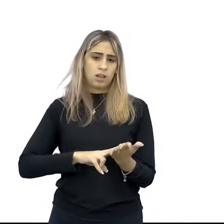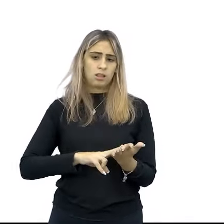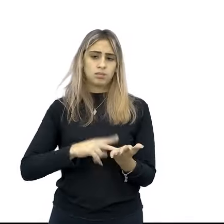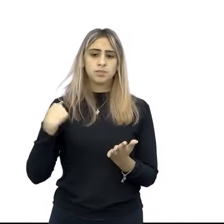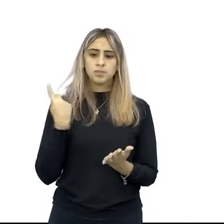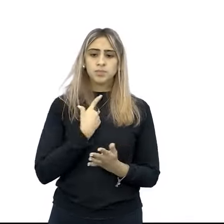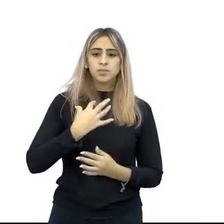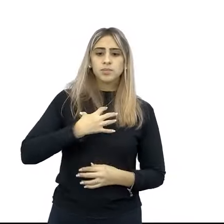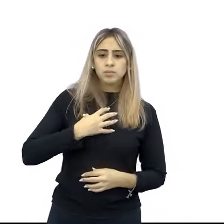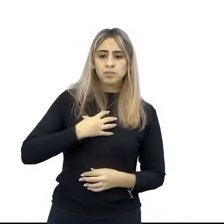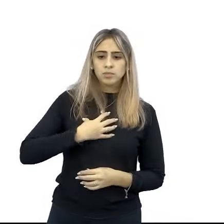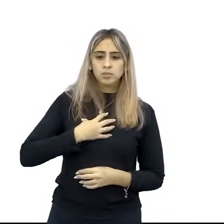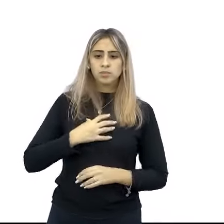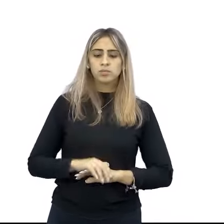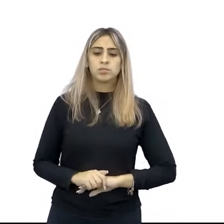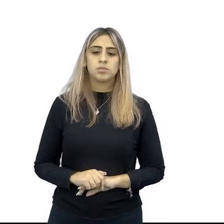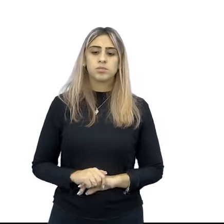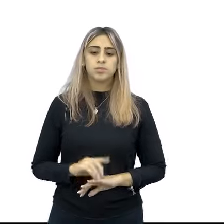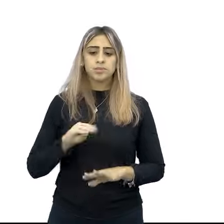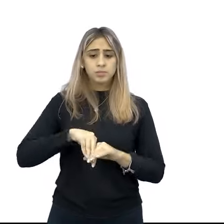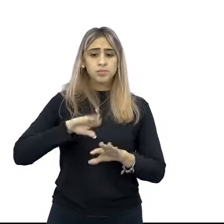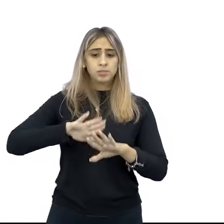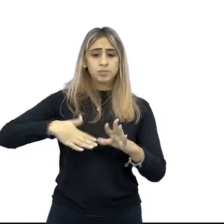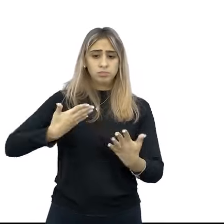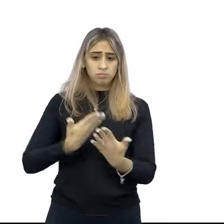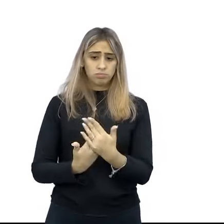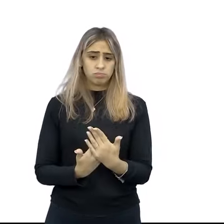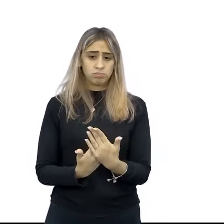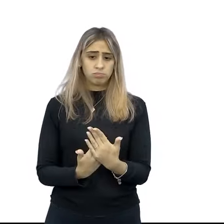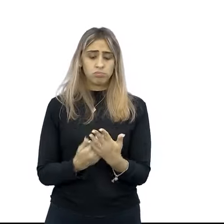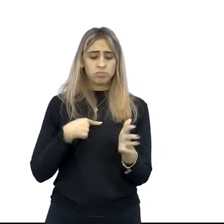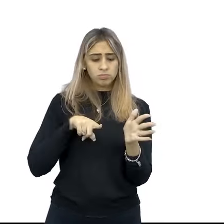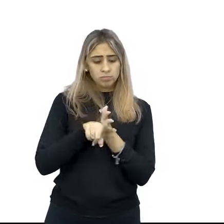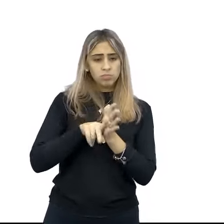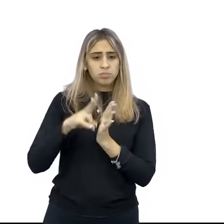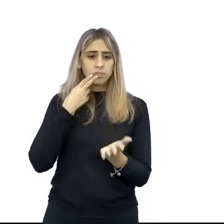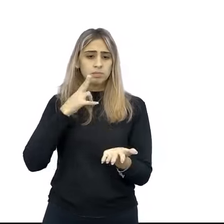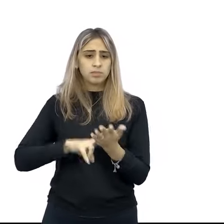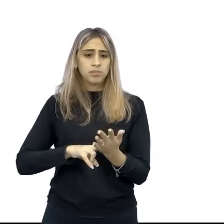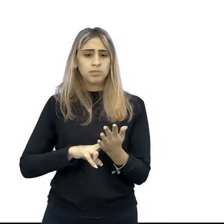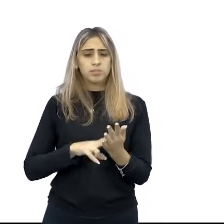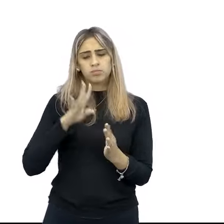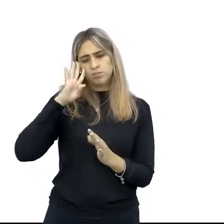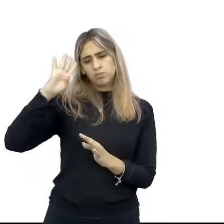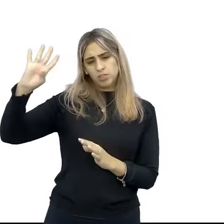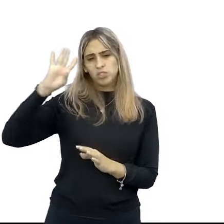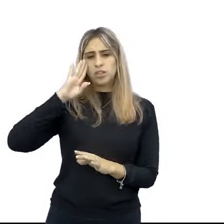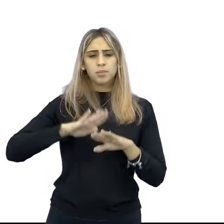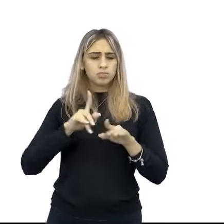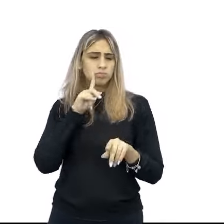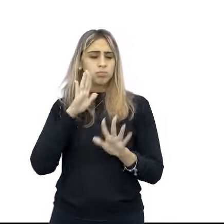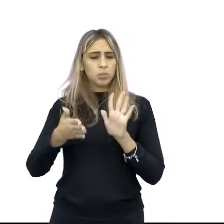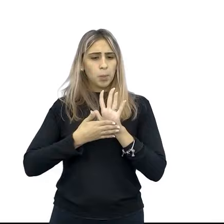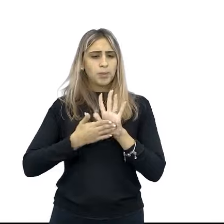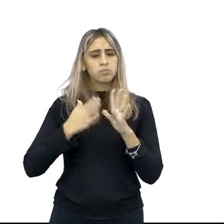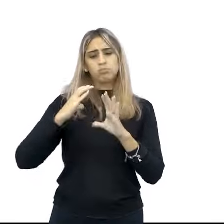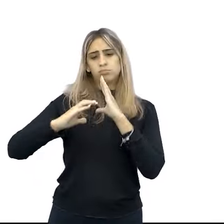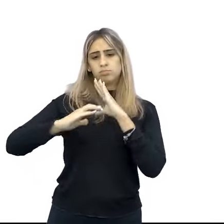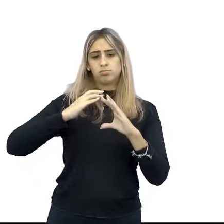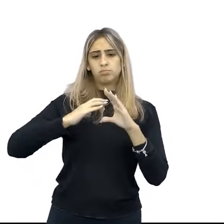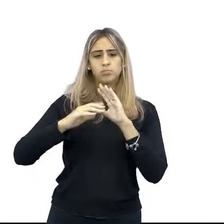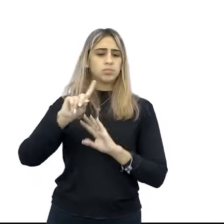uma situação escolarizada, no caso de analisar uma carta fictícia, mas o propósito